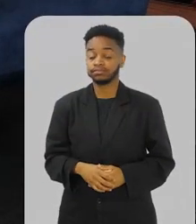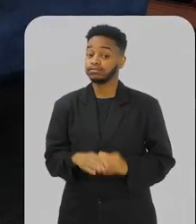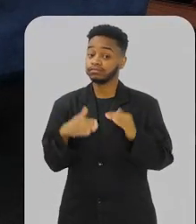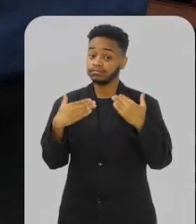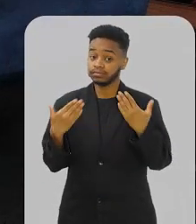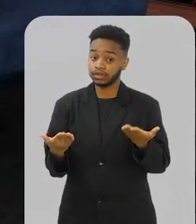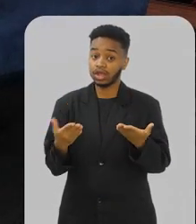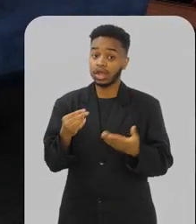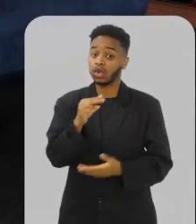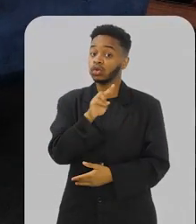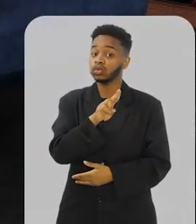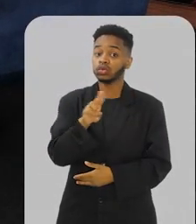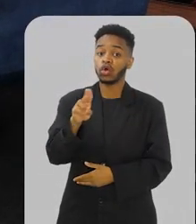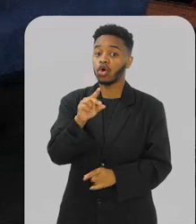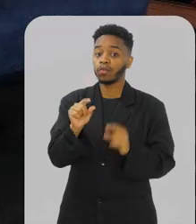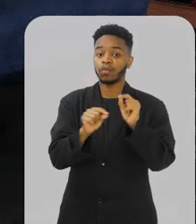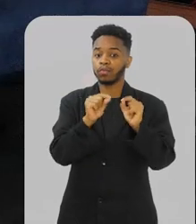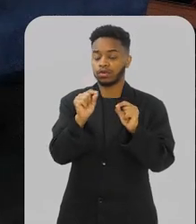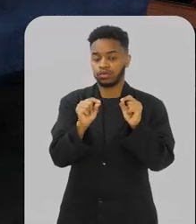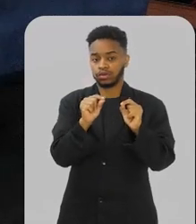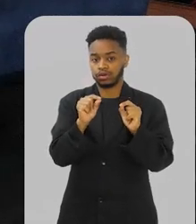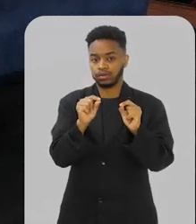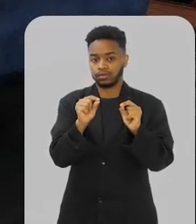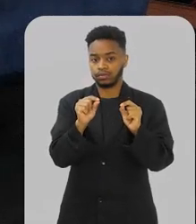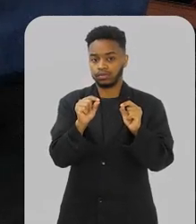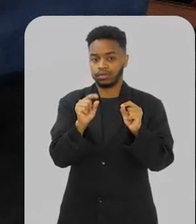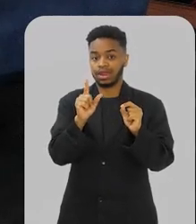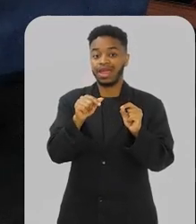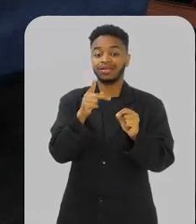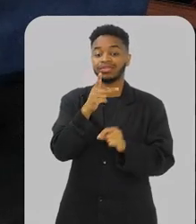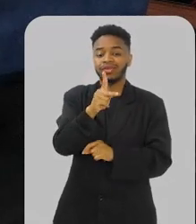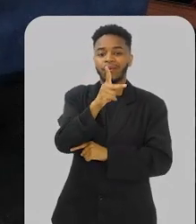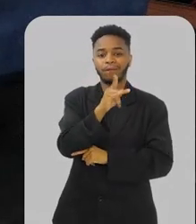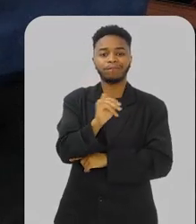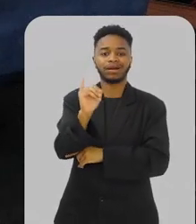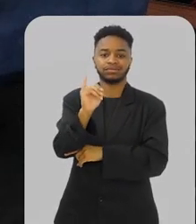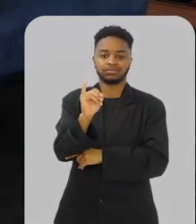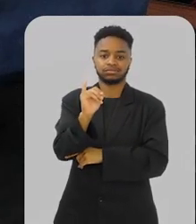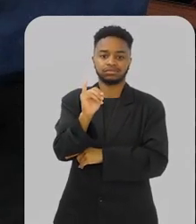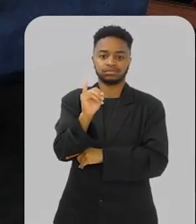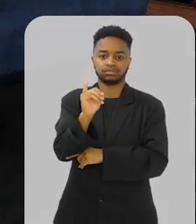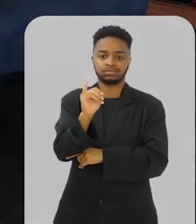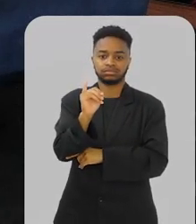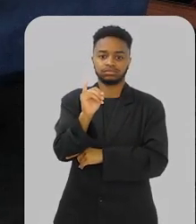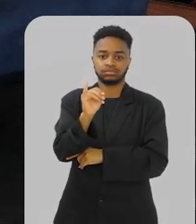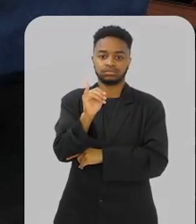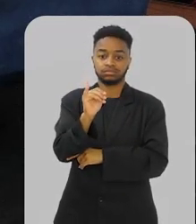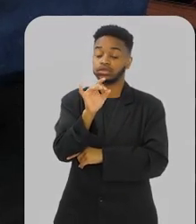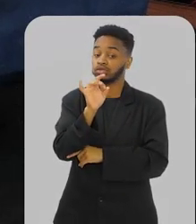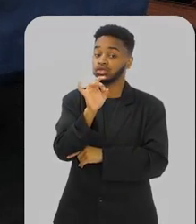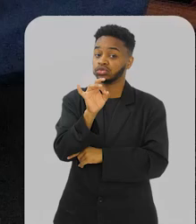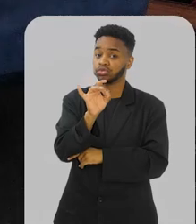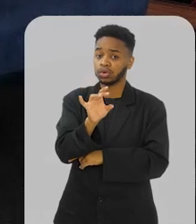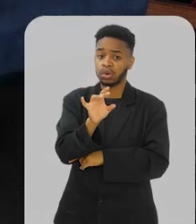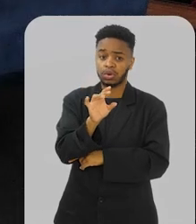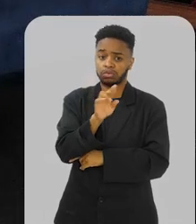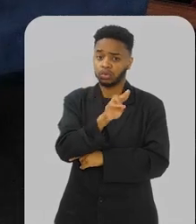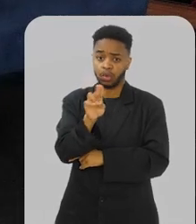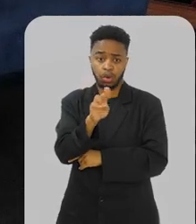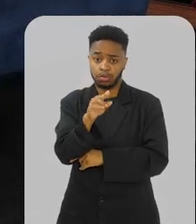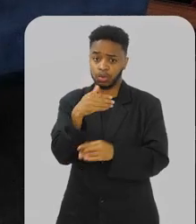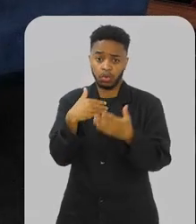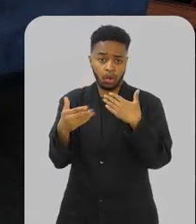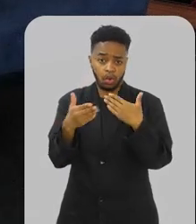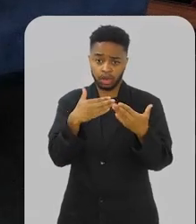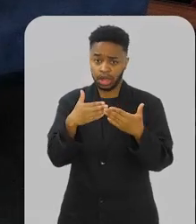Então, o nome é aquele que é o seu pai. Só o homem. Seja ele Obatalá,